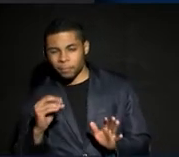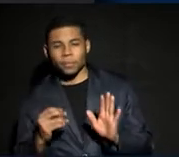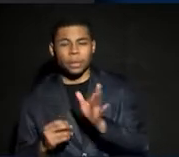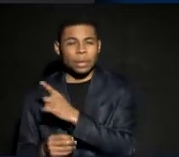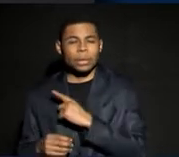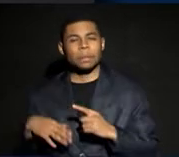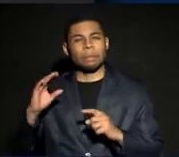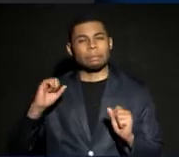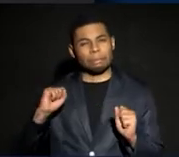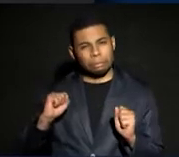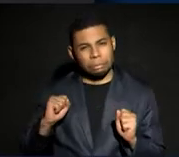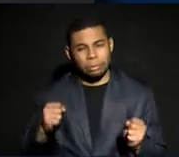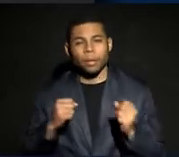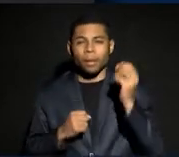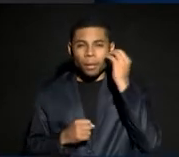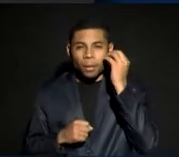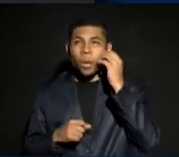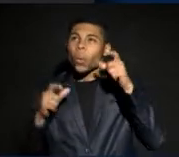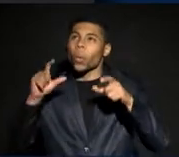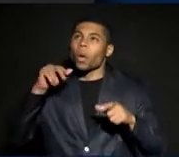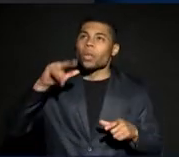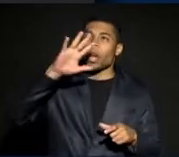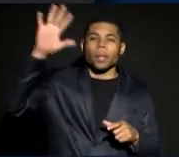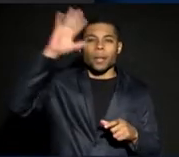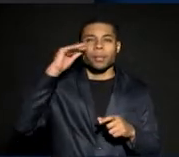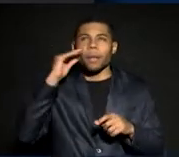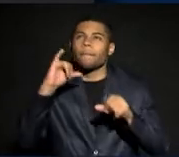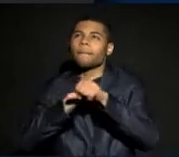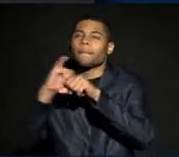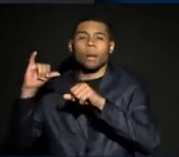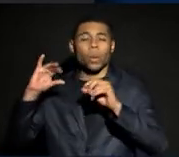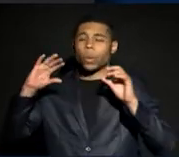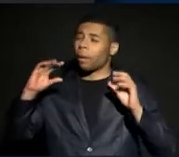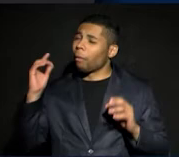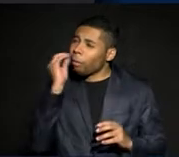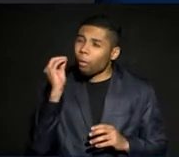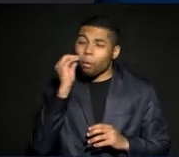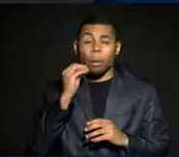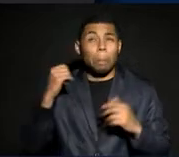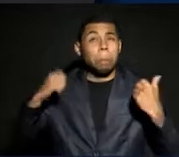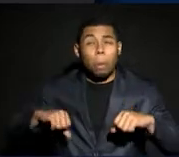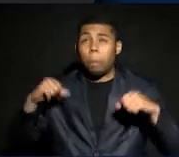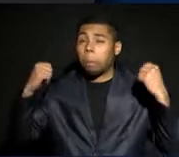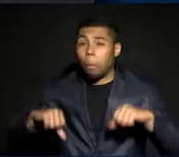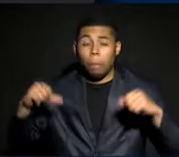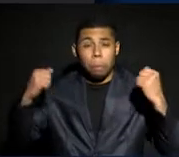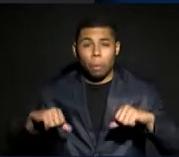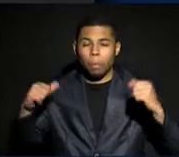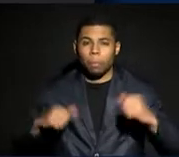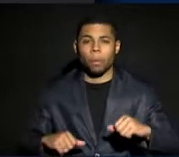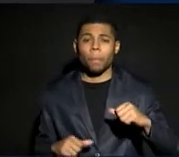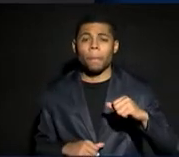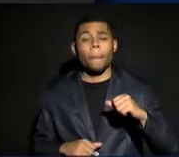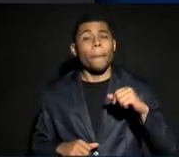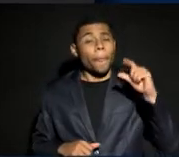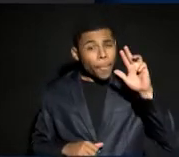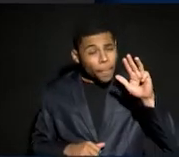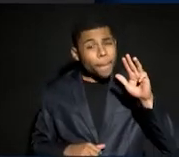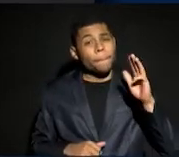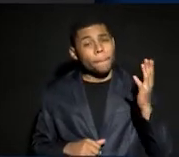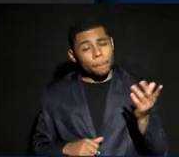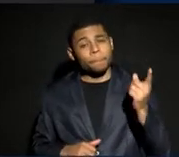os esforços para emancipar a região Nordeste, todas fracassaram. Eu acho que o Lula tem um grande legado, que